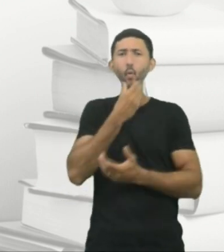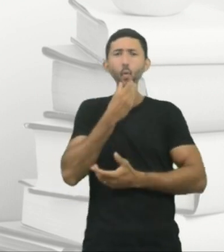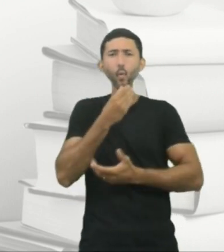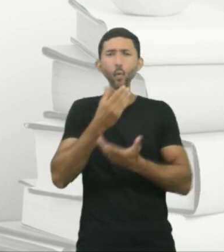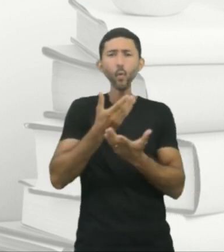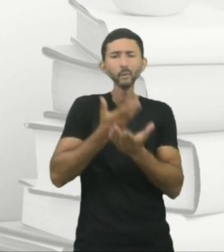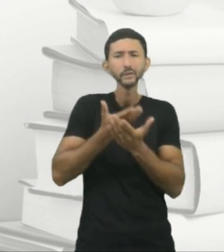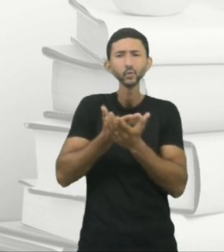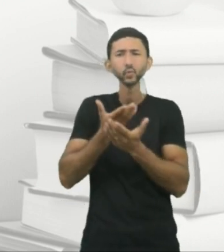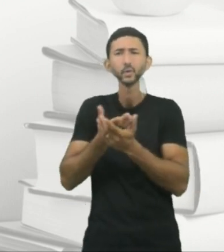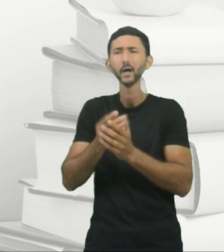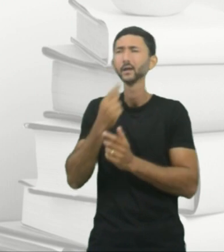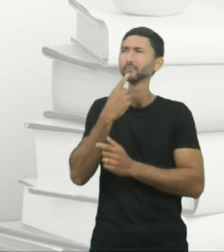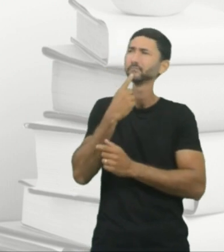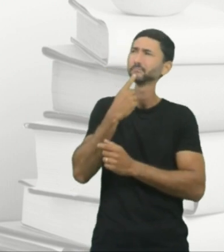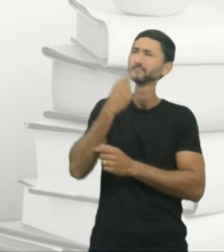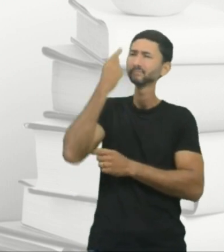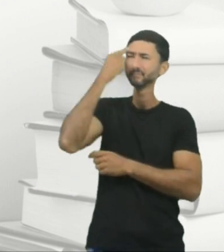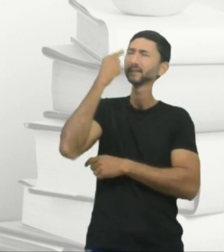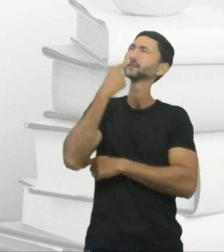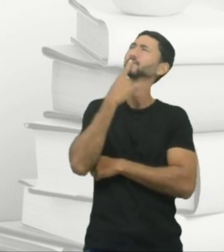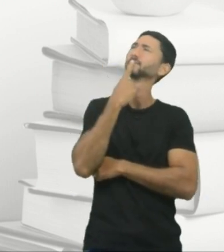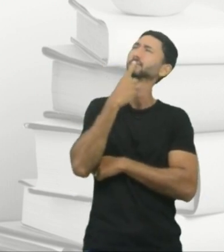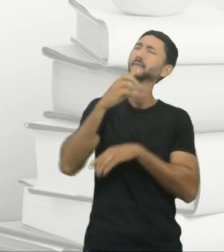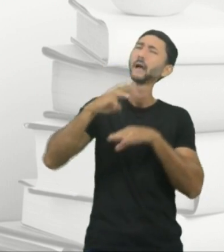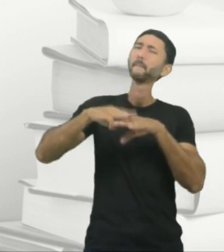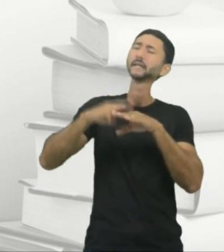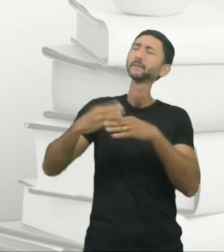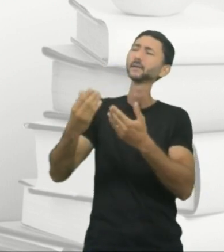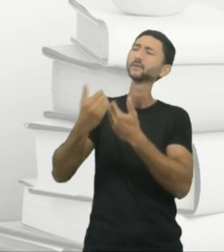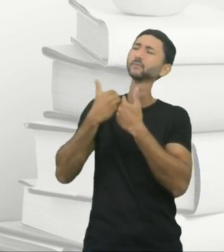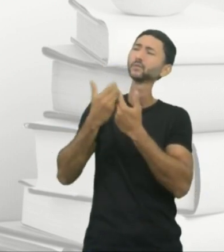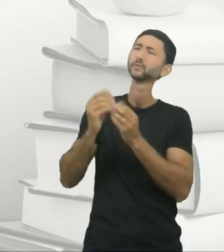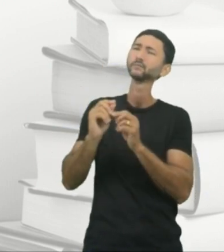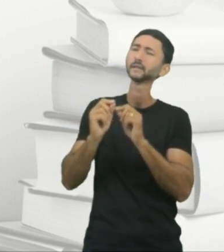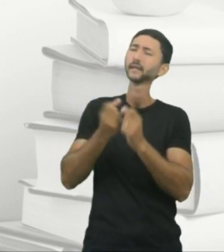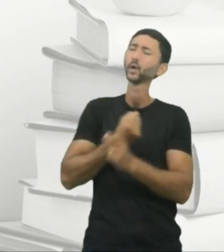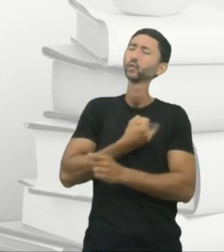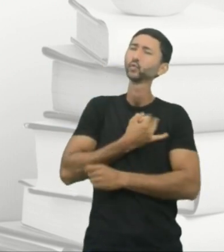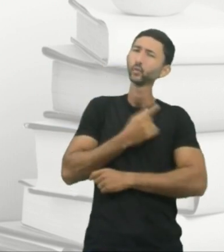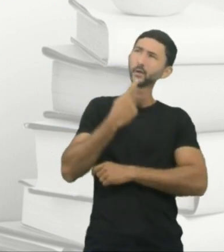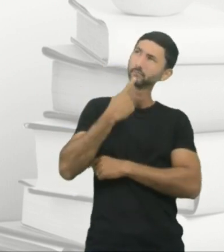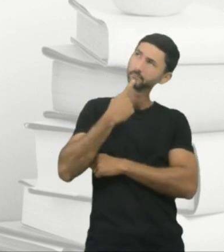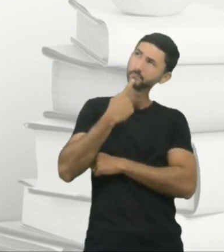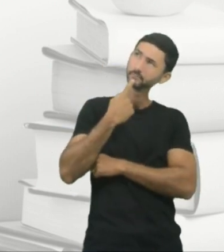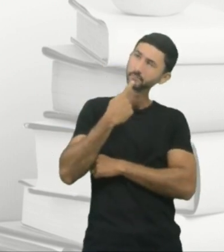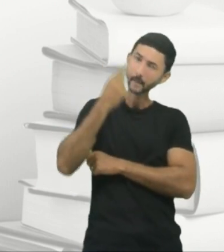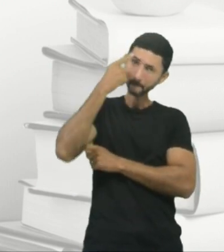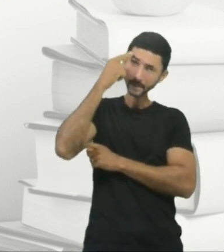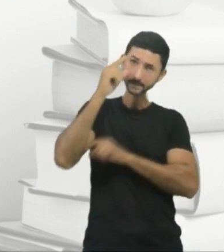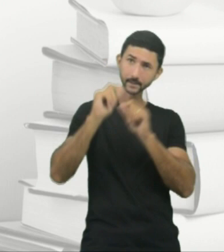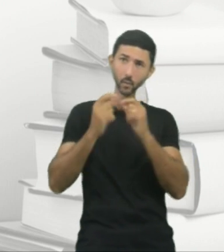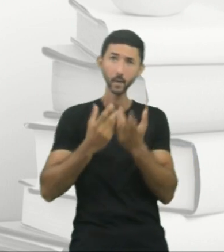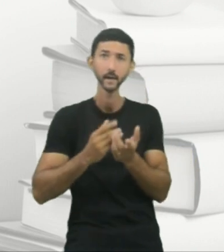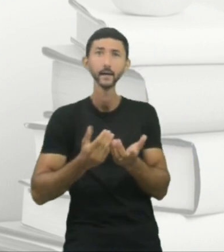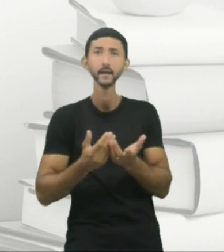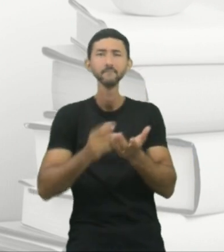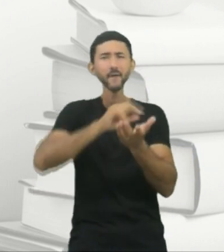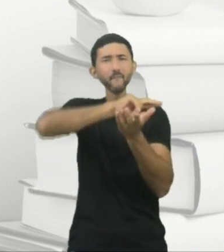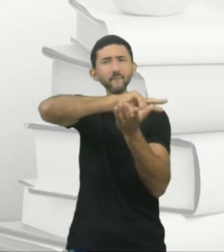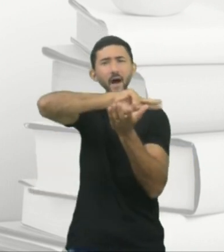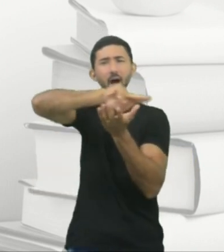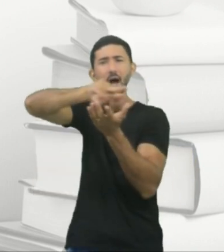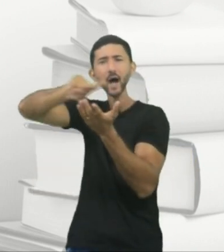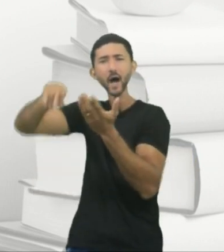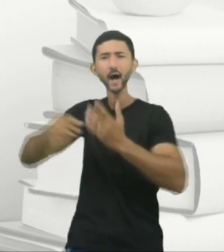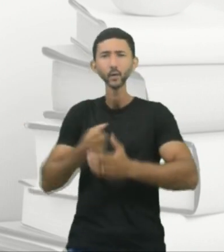estudante pensando no que a matemática propõe, em números. E esses números, os mais